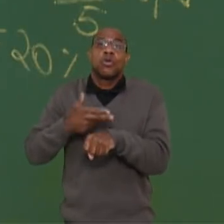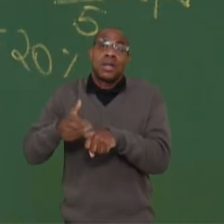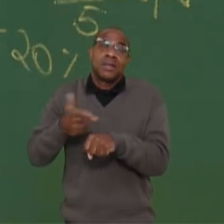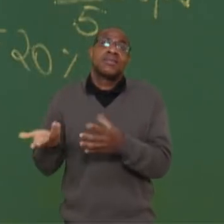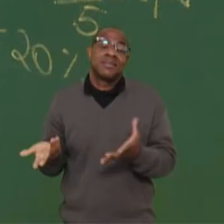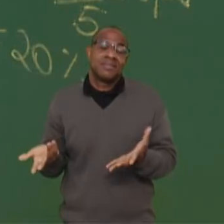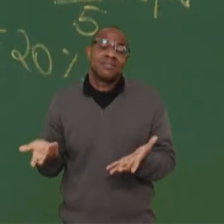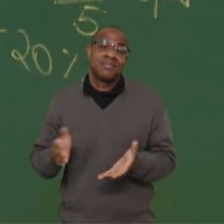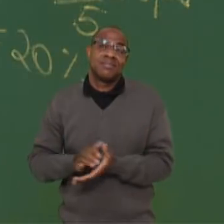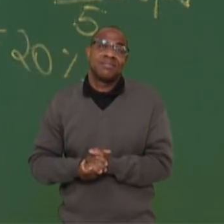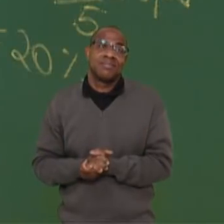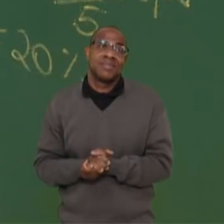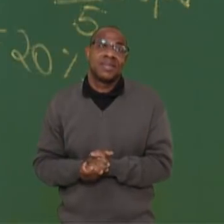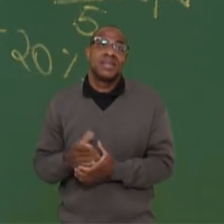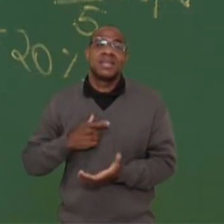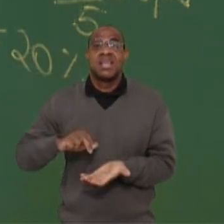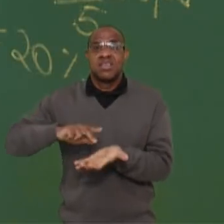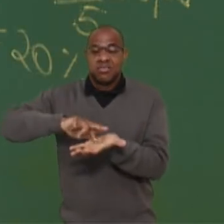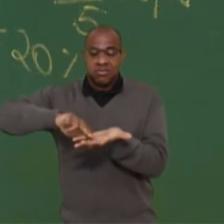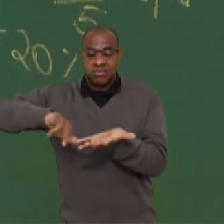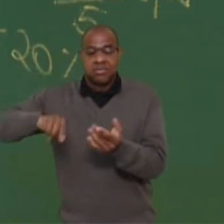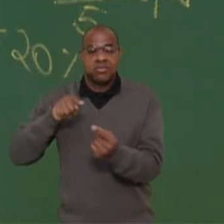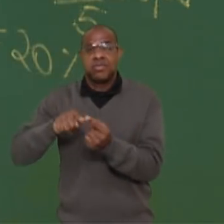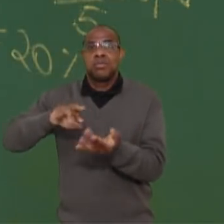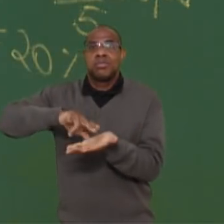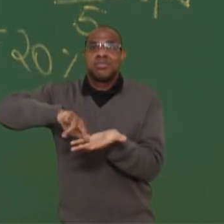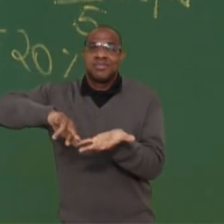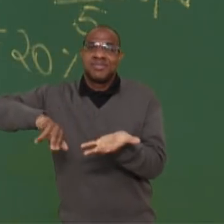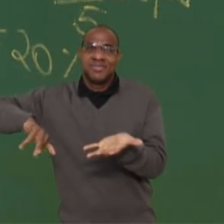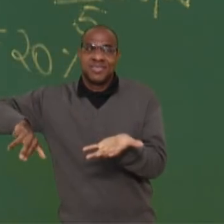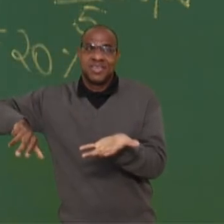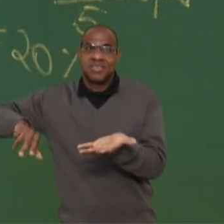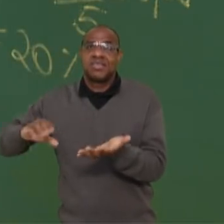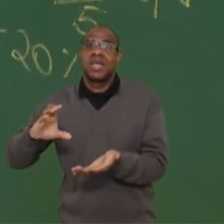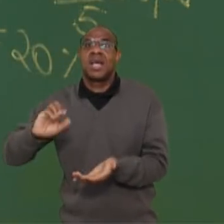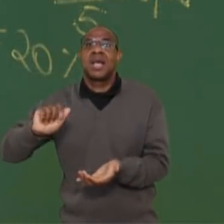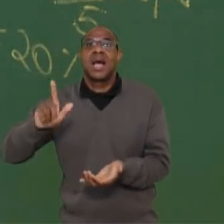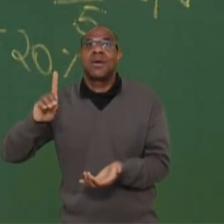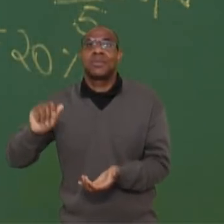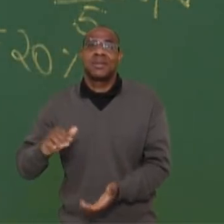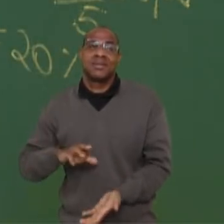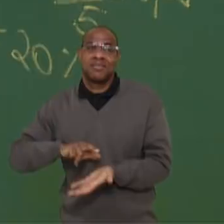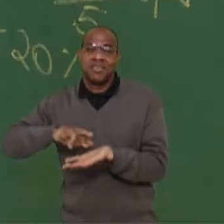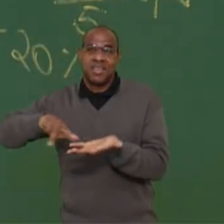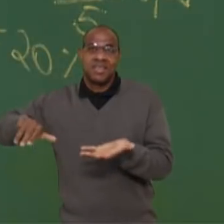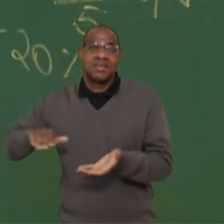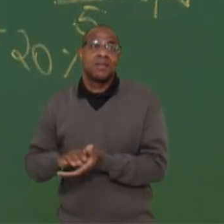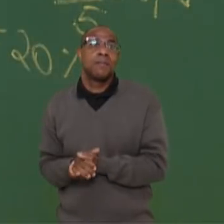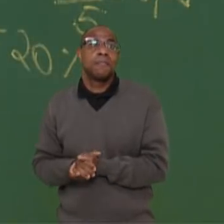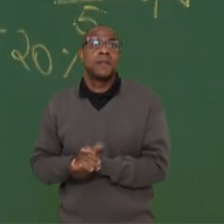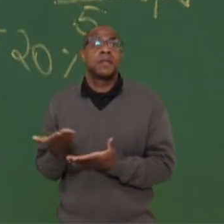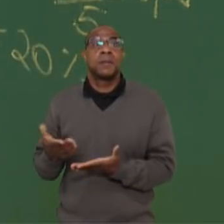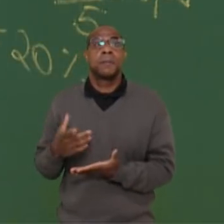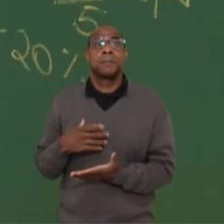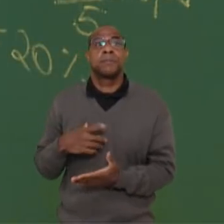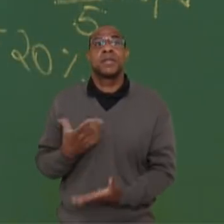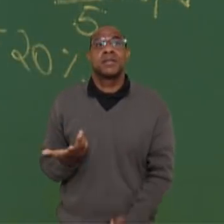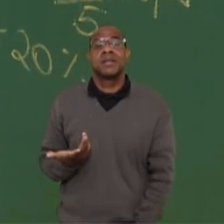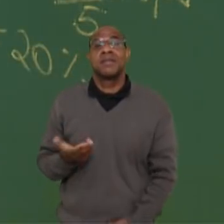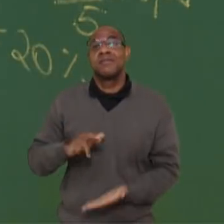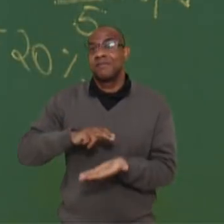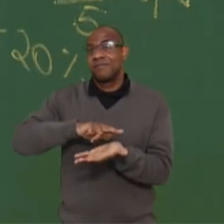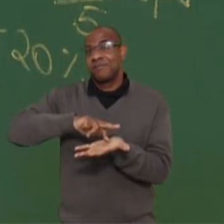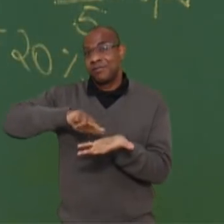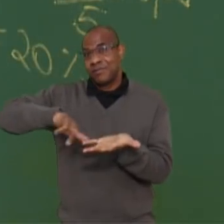diferentes. Então, para 5 tipos de calda diferentes. Então é 1 em 5. Aí eu volto no 20%. Então, de duas maneiras diferentes, eu calculei essa probabilidade.